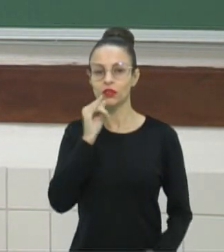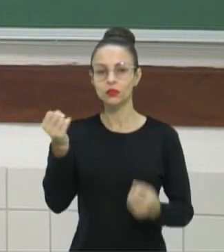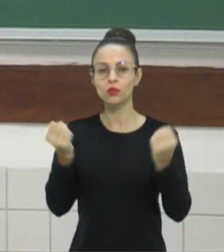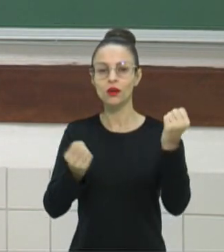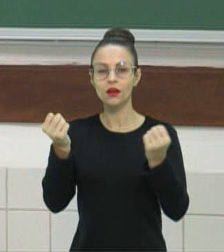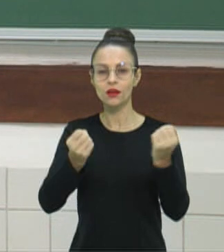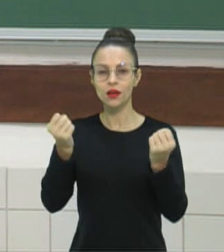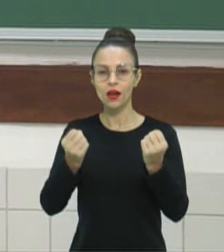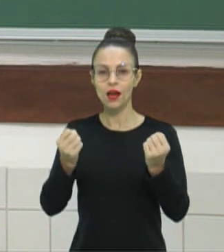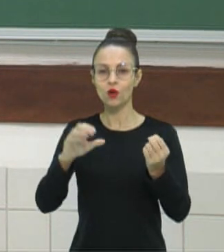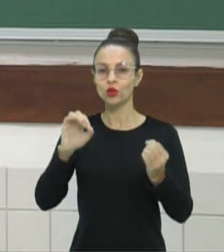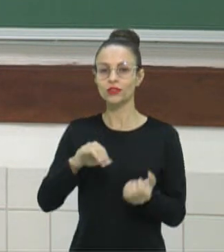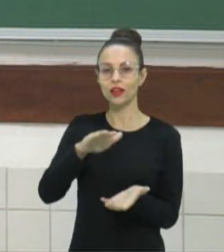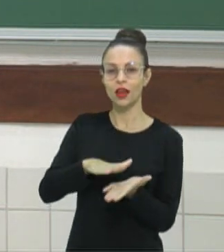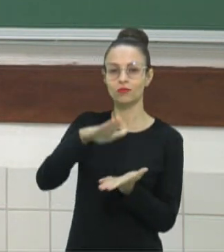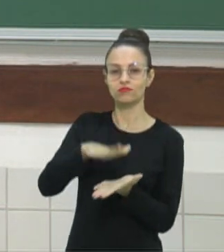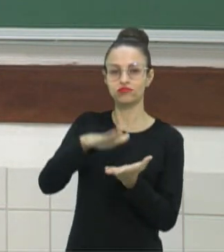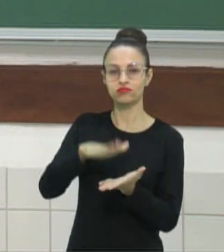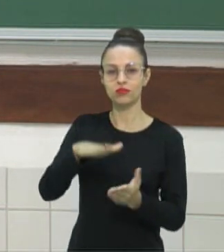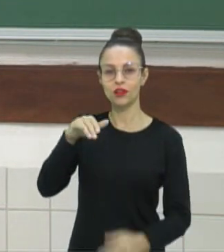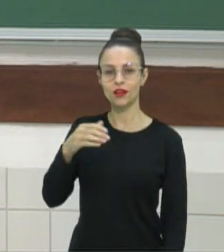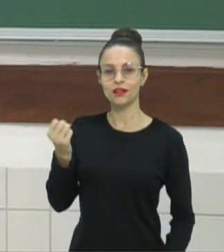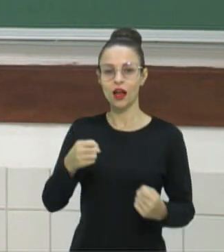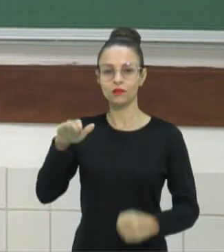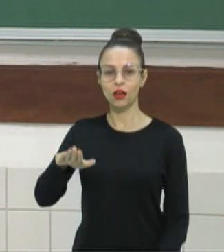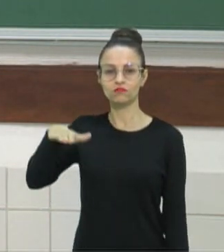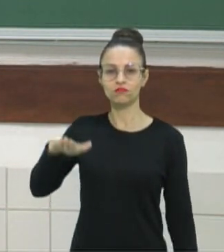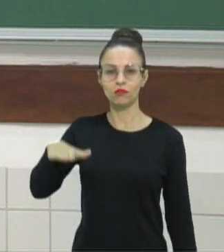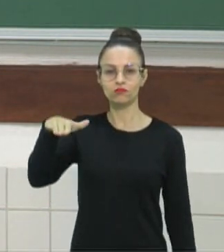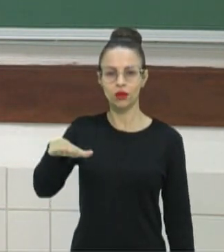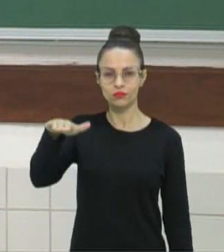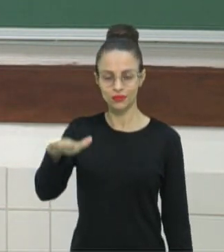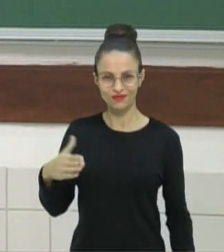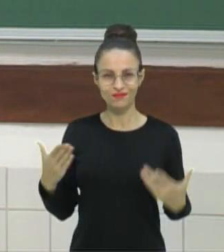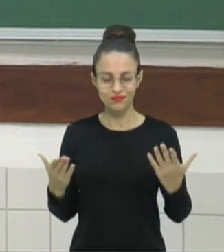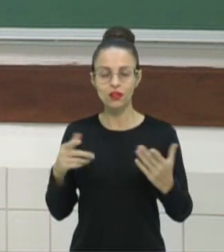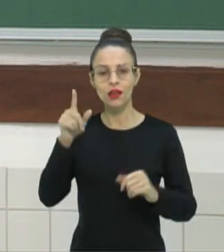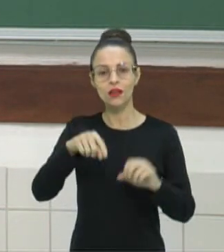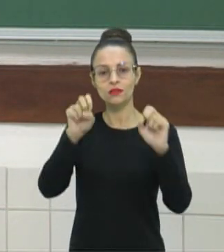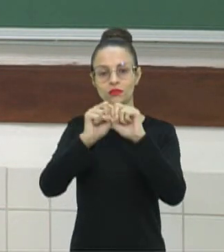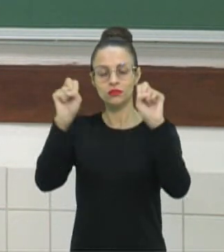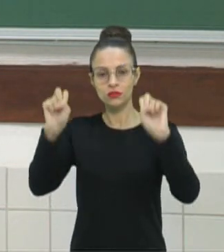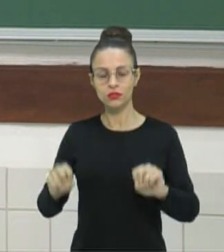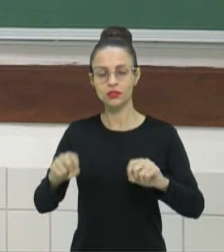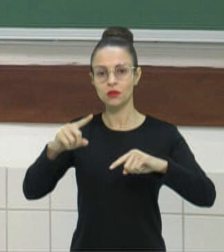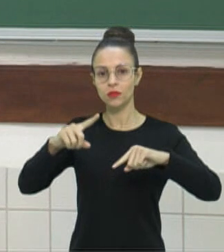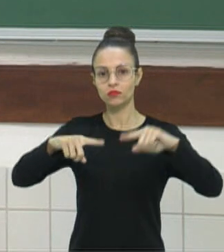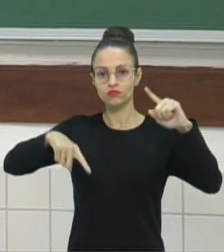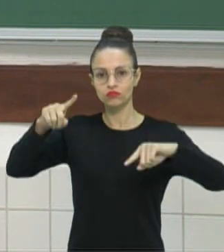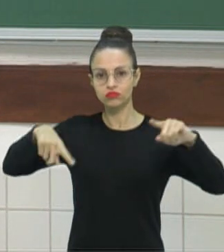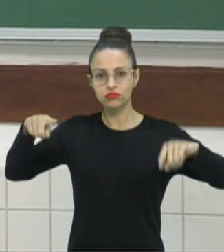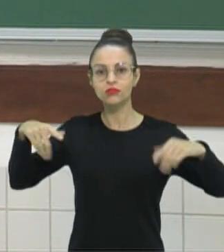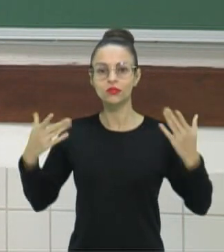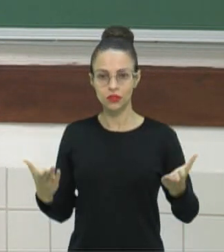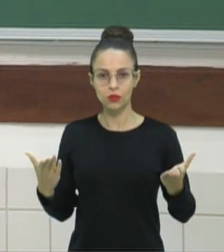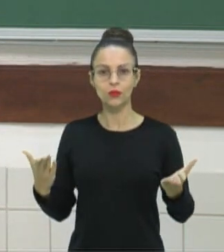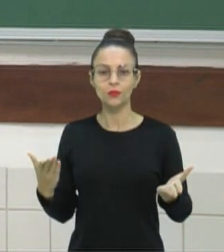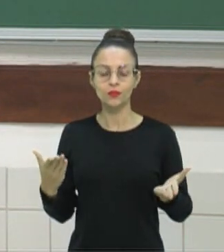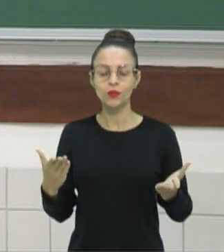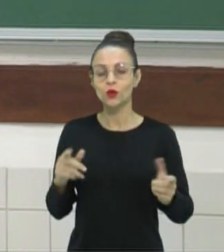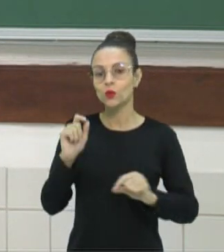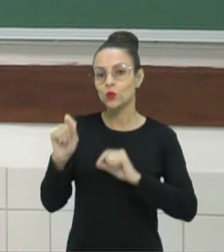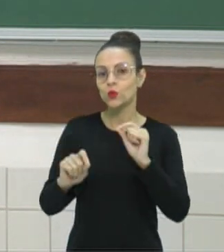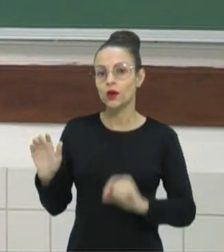carro sem amortecedor por aí, que ele fica balançando à toa, né? É um sistema oscilatório, certo? O